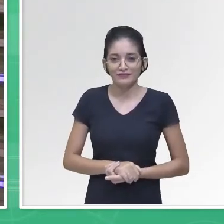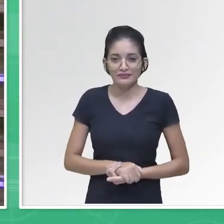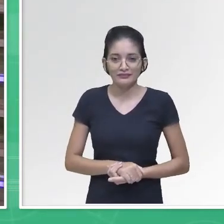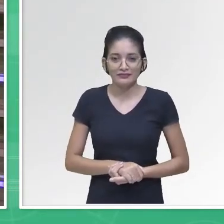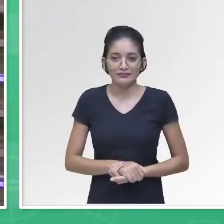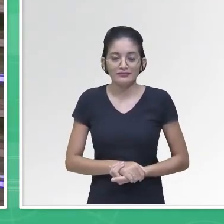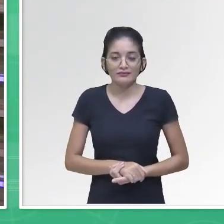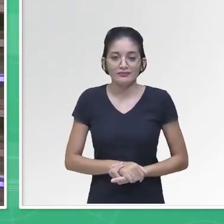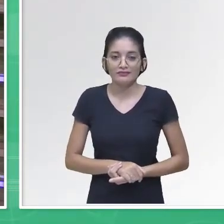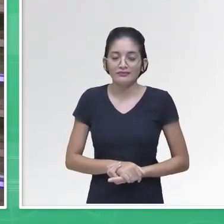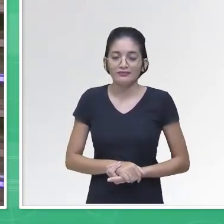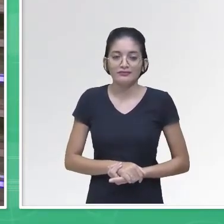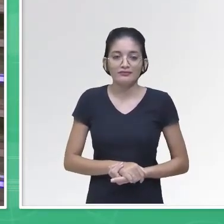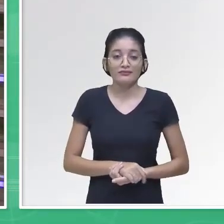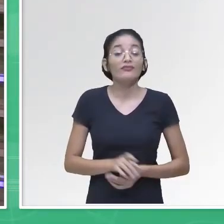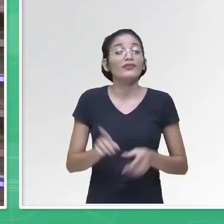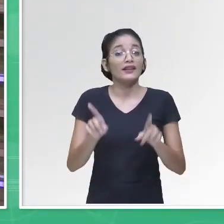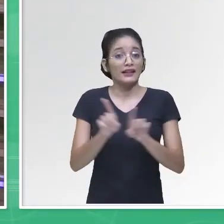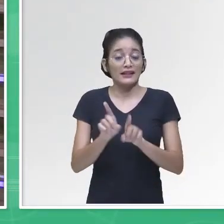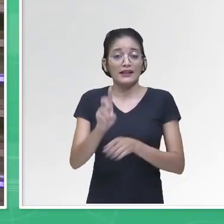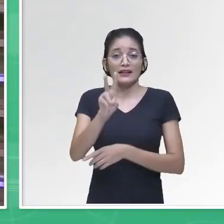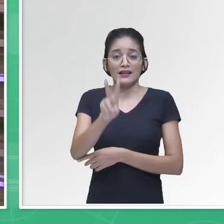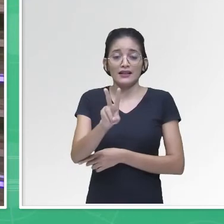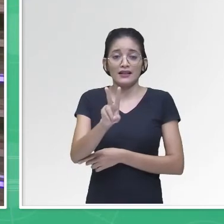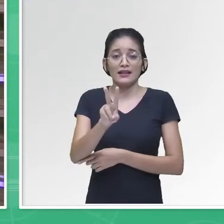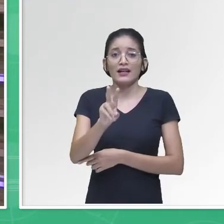aqui a